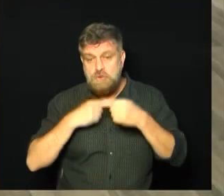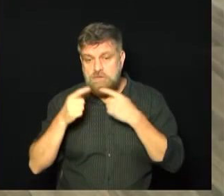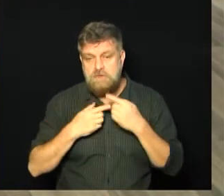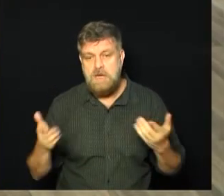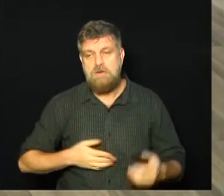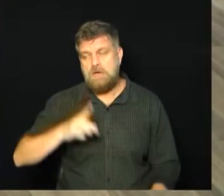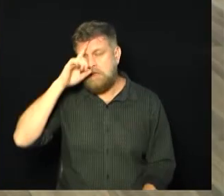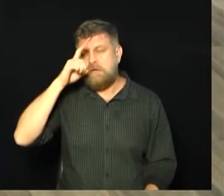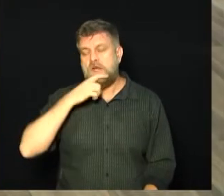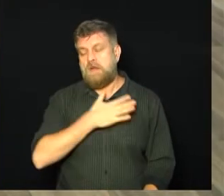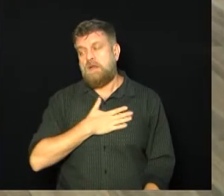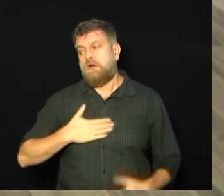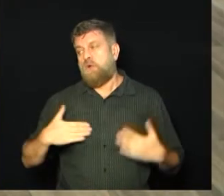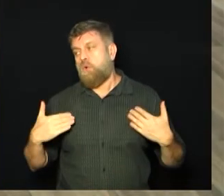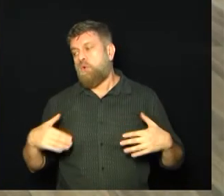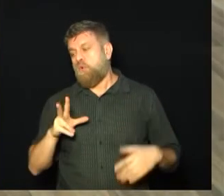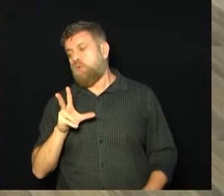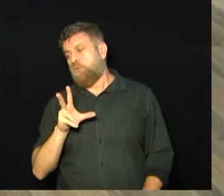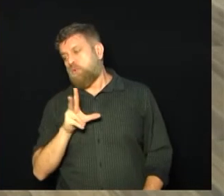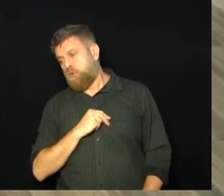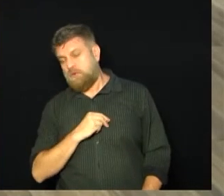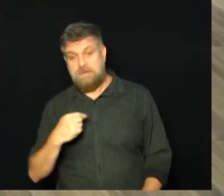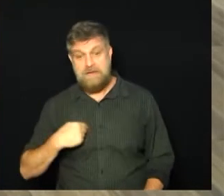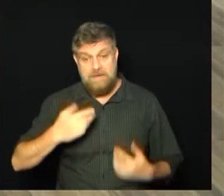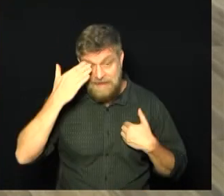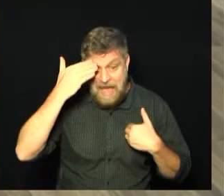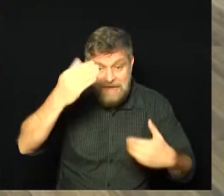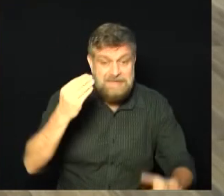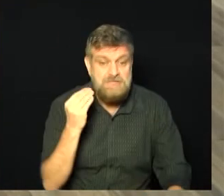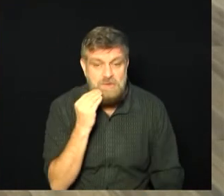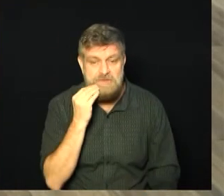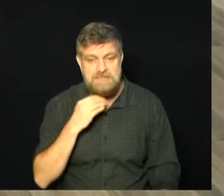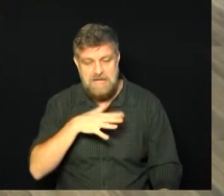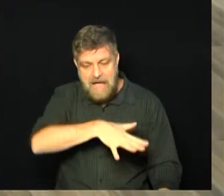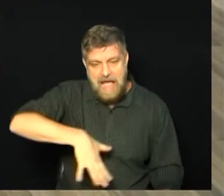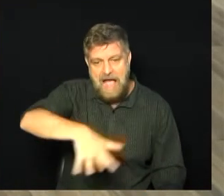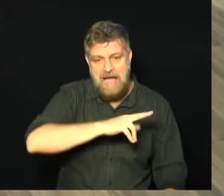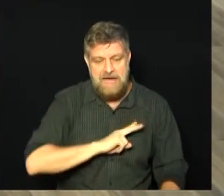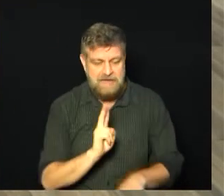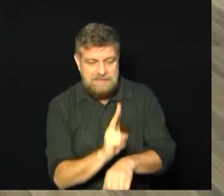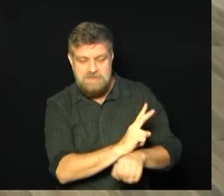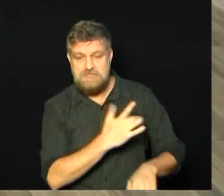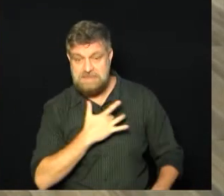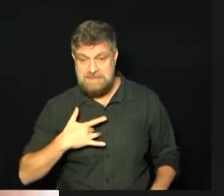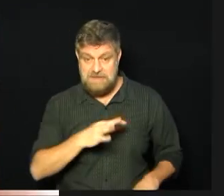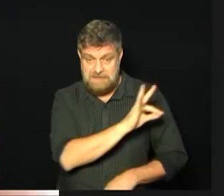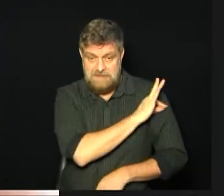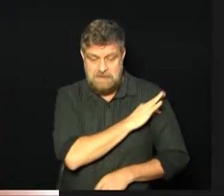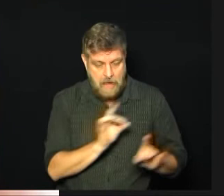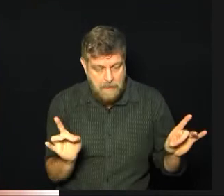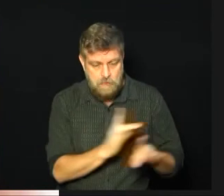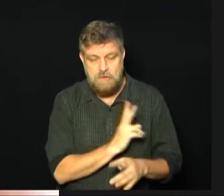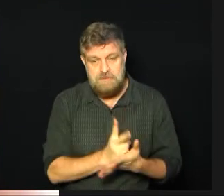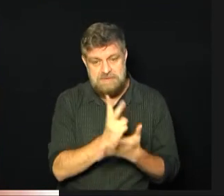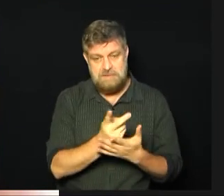tranquilo. Tá certo, eu que agradeço a oportunidade e o Departamento de Vigilância em Saúde da Prefeitura está à disposição